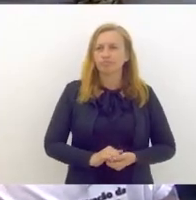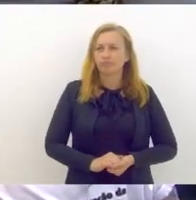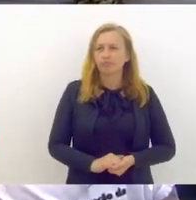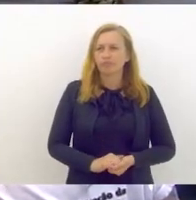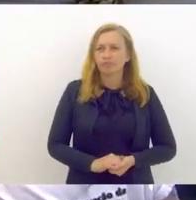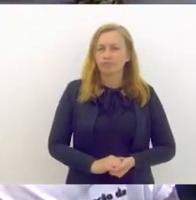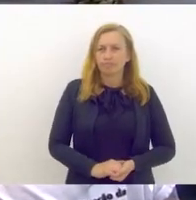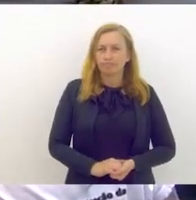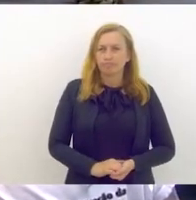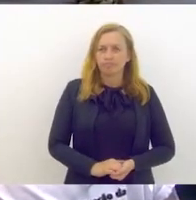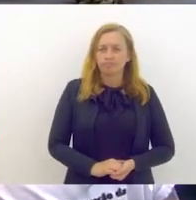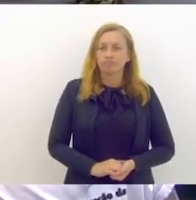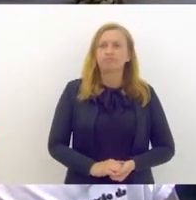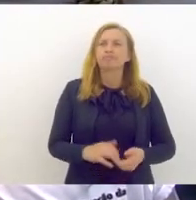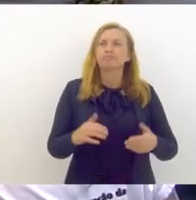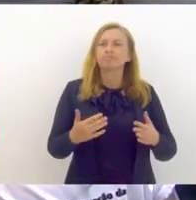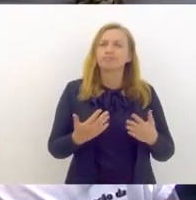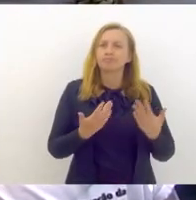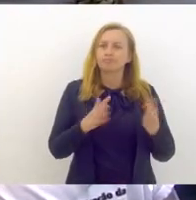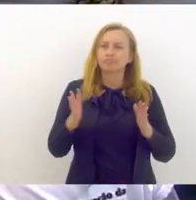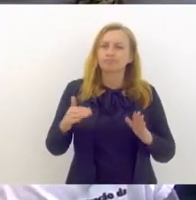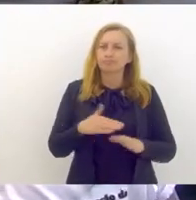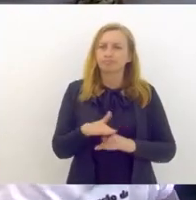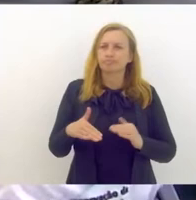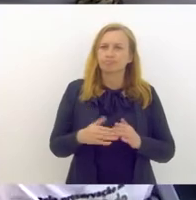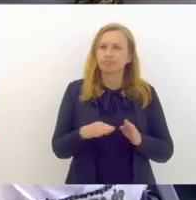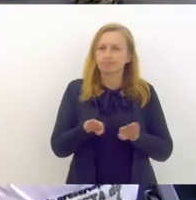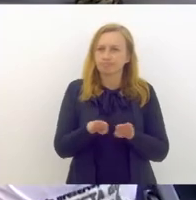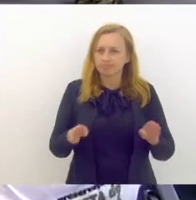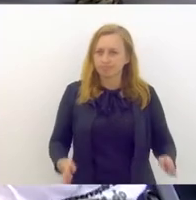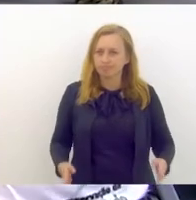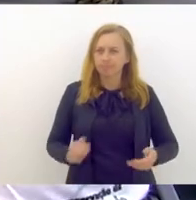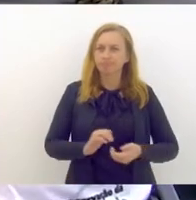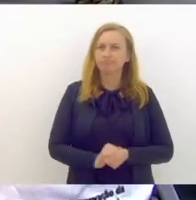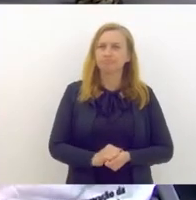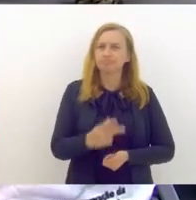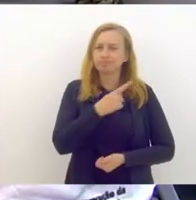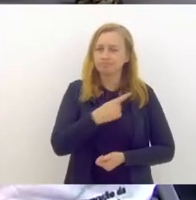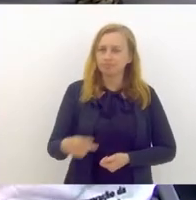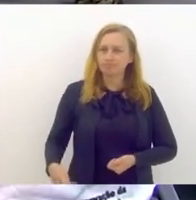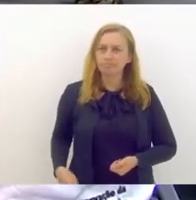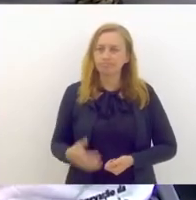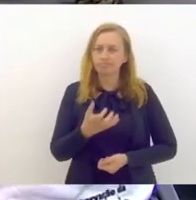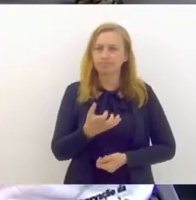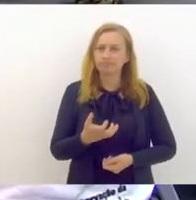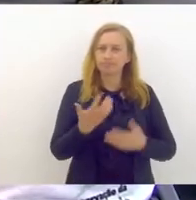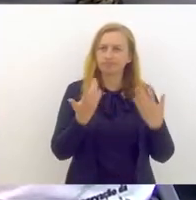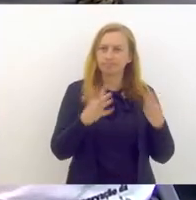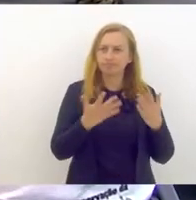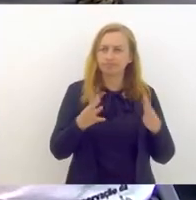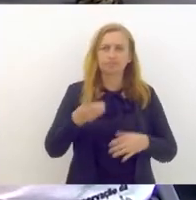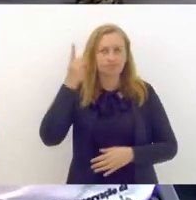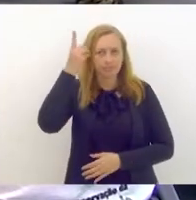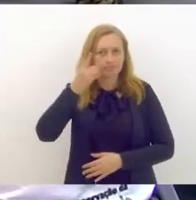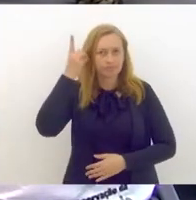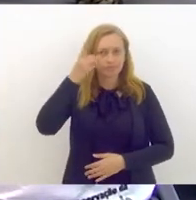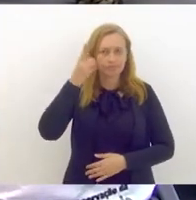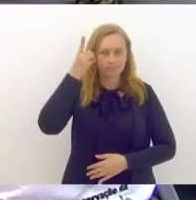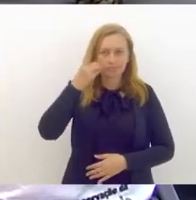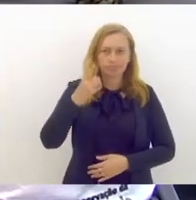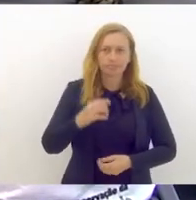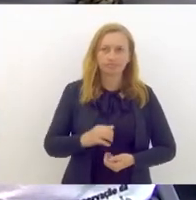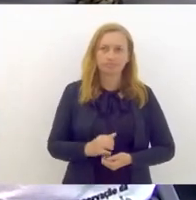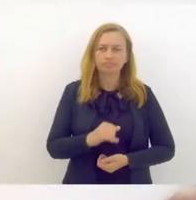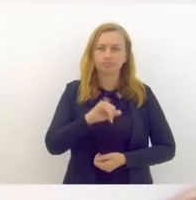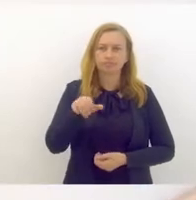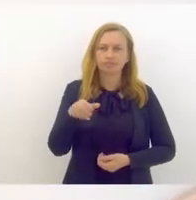Pois é, uma saudação fraterna à mesa, ao senhor presidente. Eu quero cumprimentar o deputado presente. O deputado